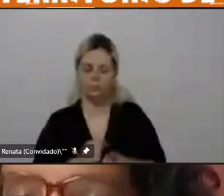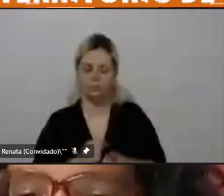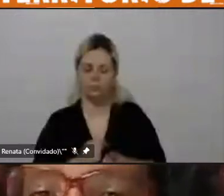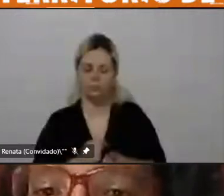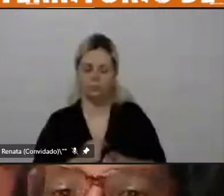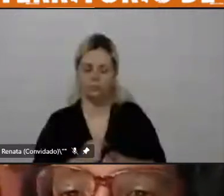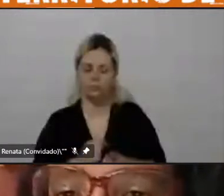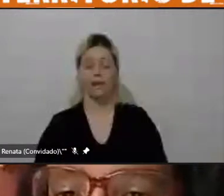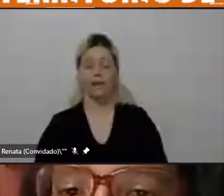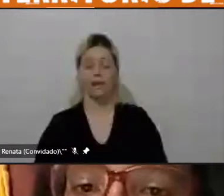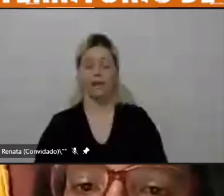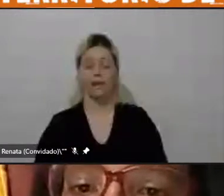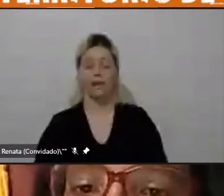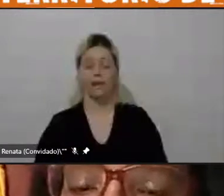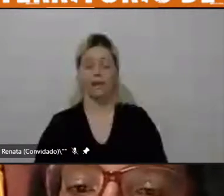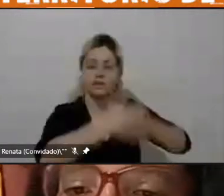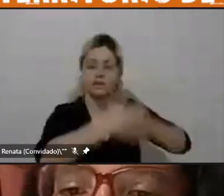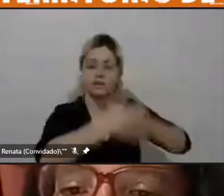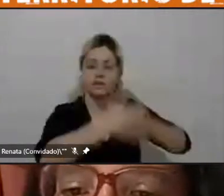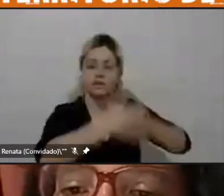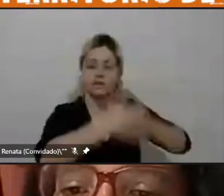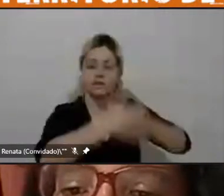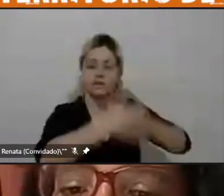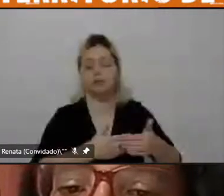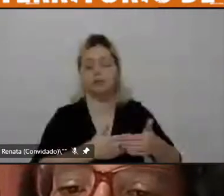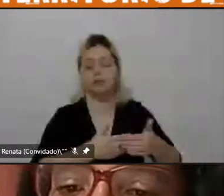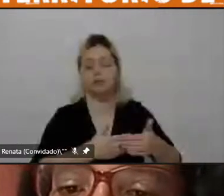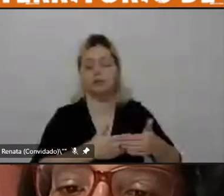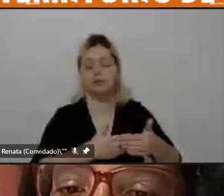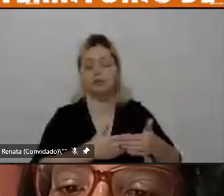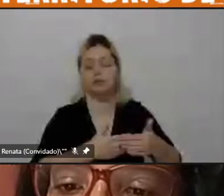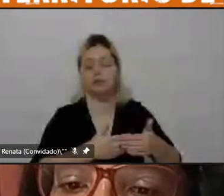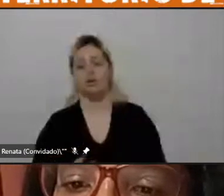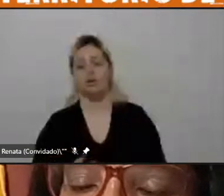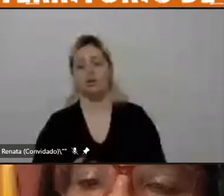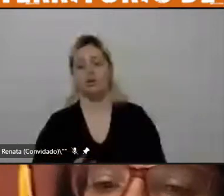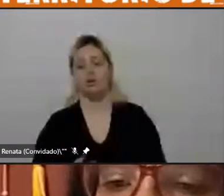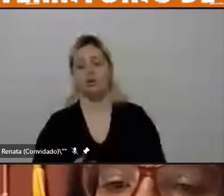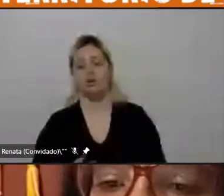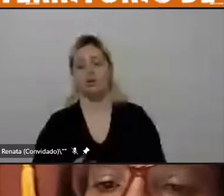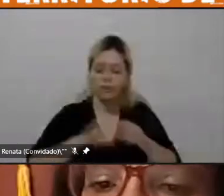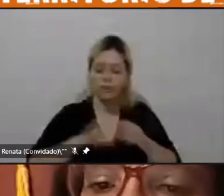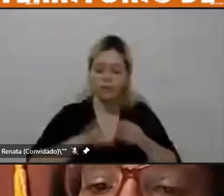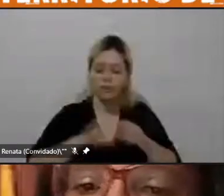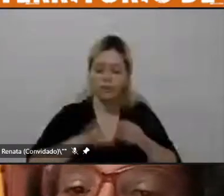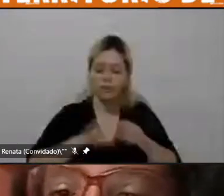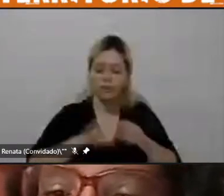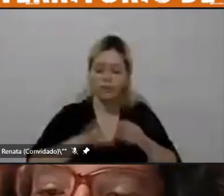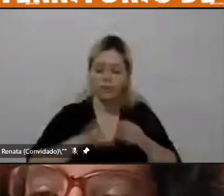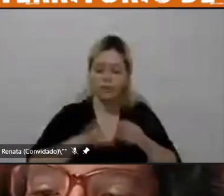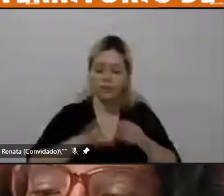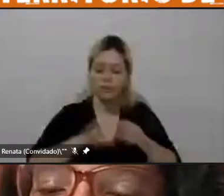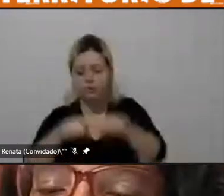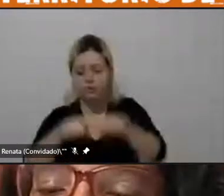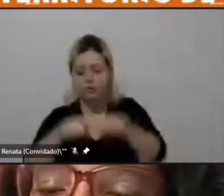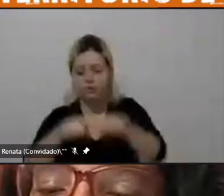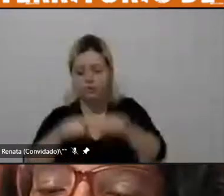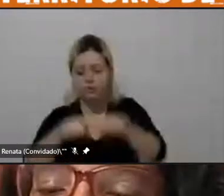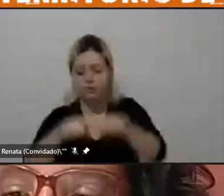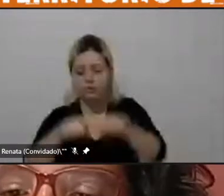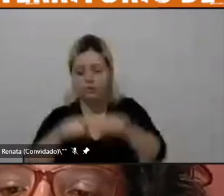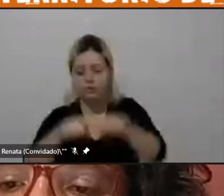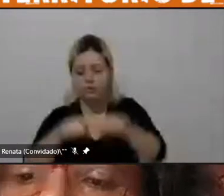avançado de uma forma de retomando os territórios, né, para expansão do capital pela produção